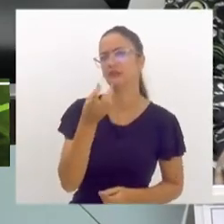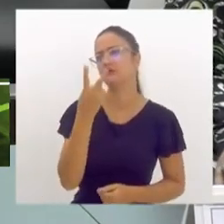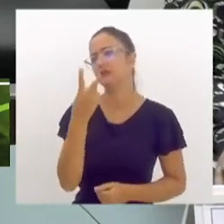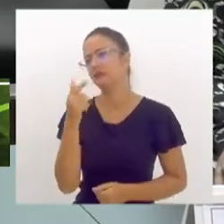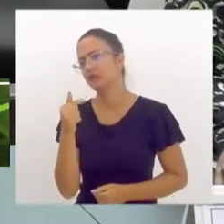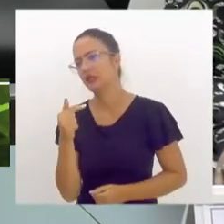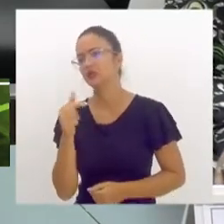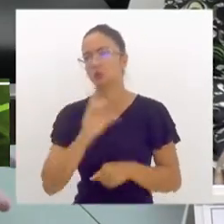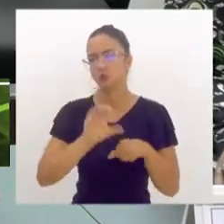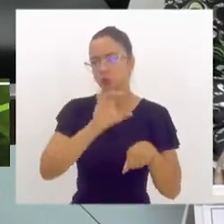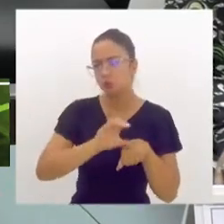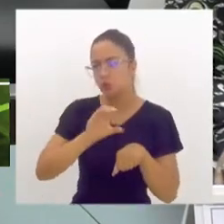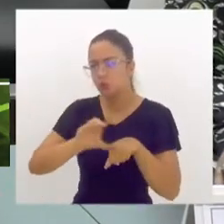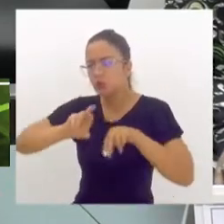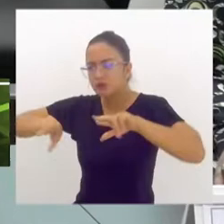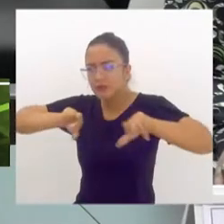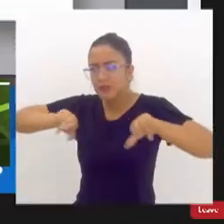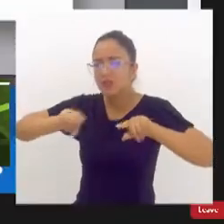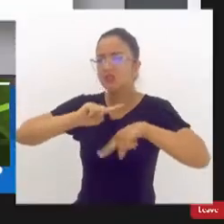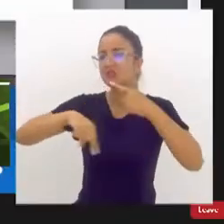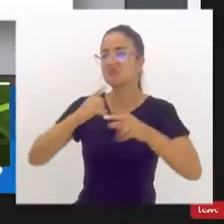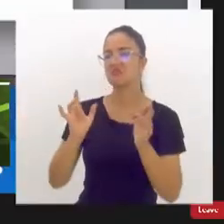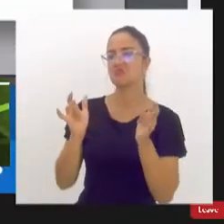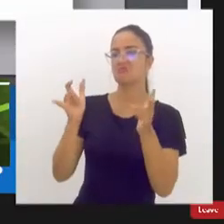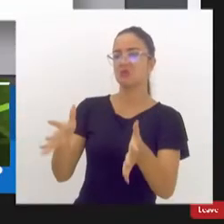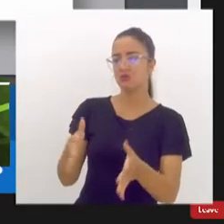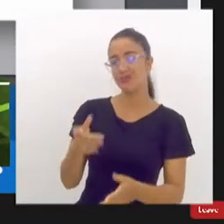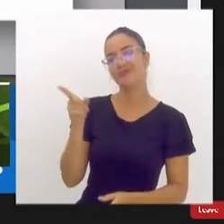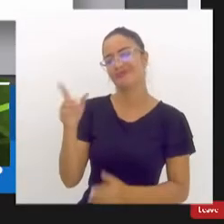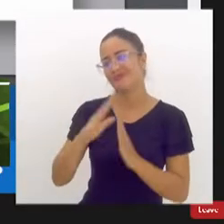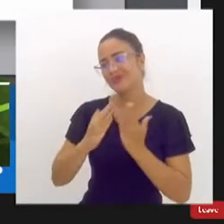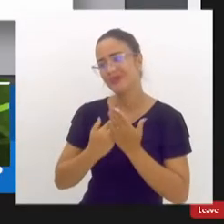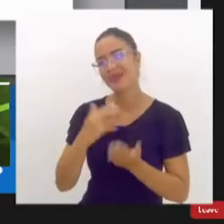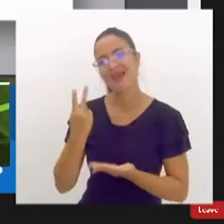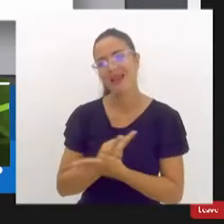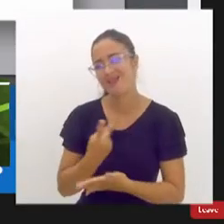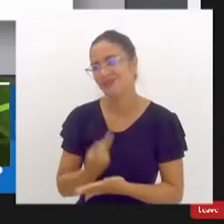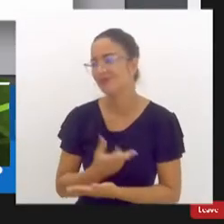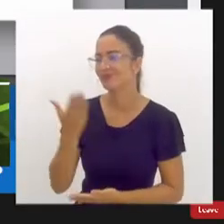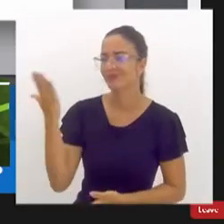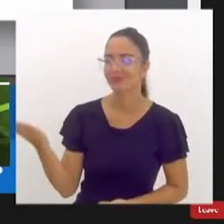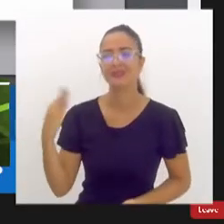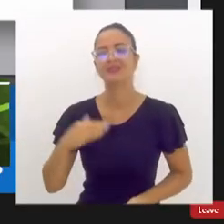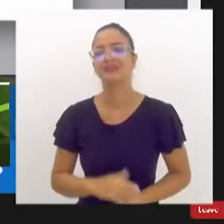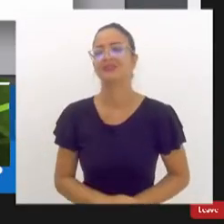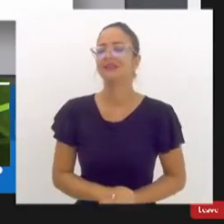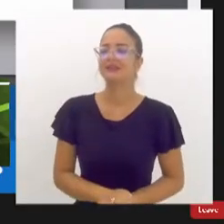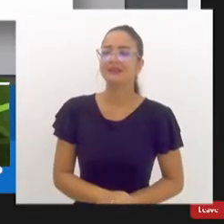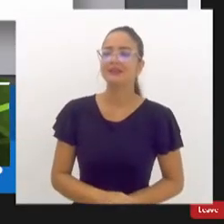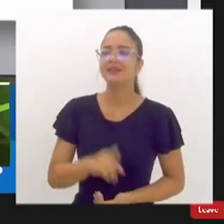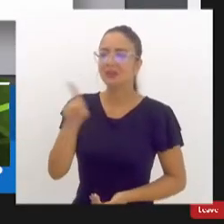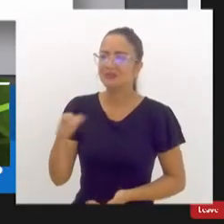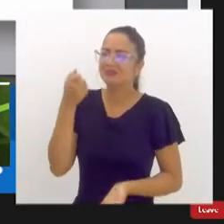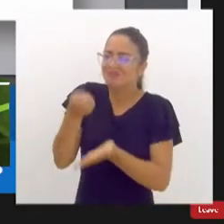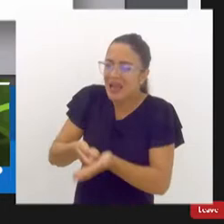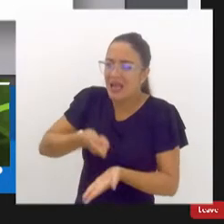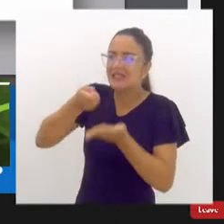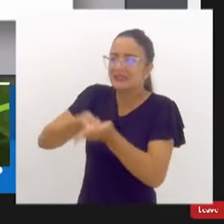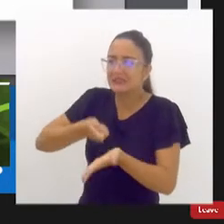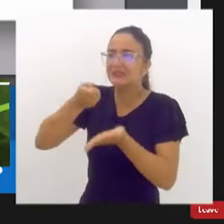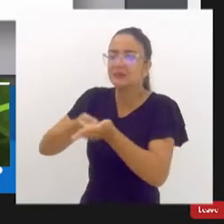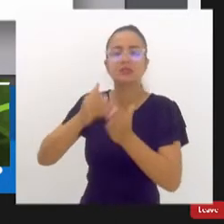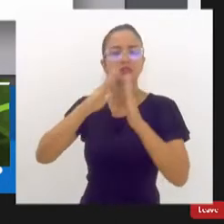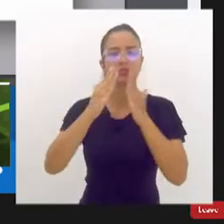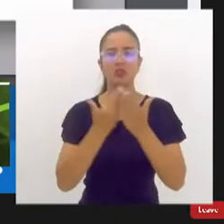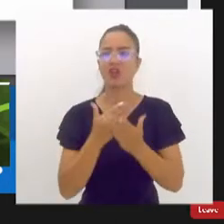cursos diferentes e abandonam os processos. A gente faz exigência uma, duas, três, quatro vezes e as escolas simplesmente não